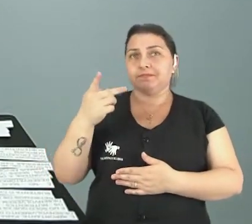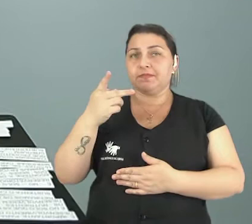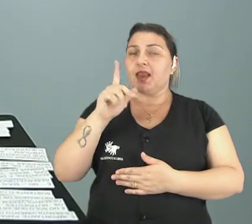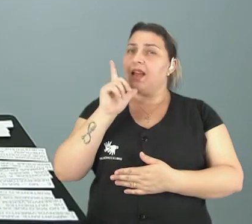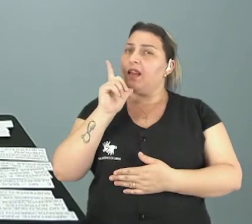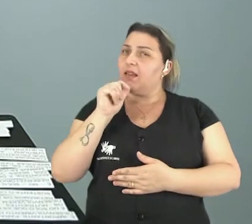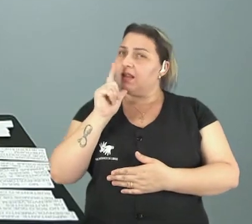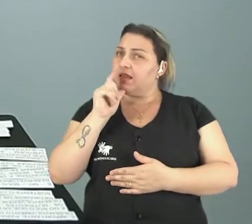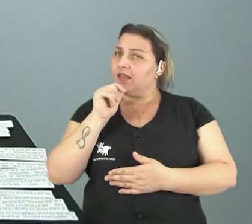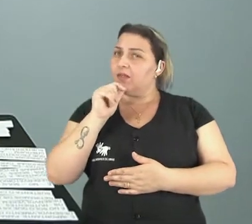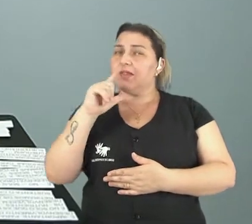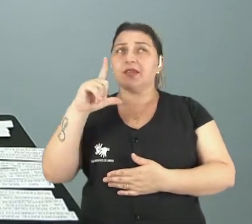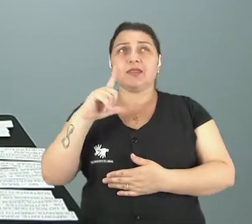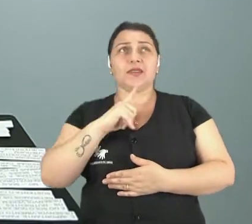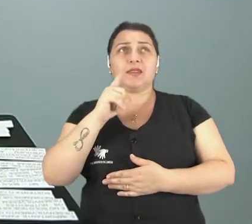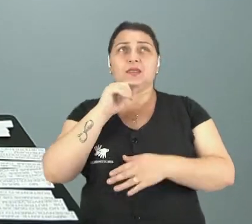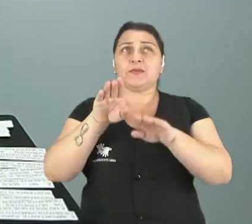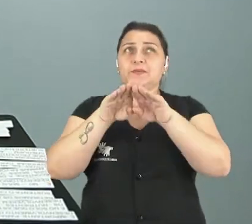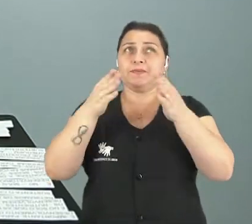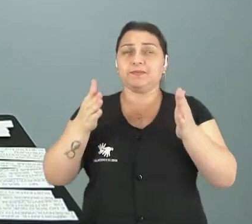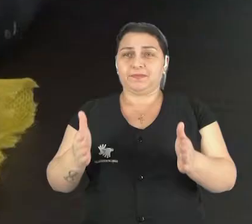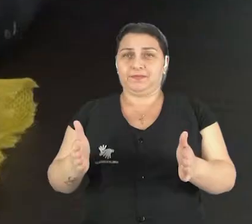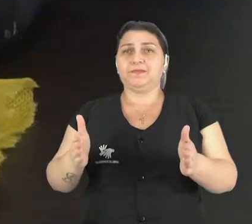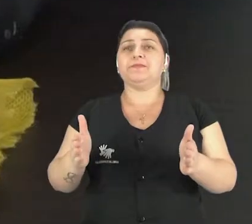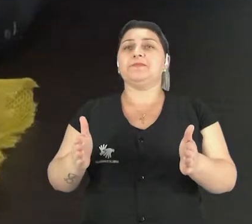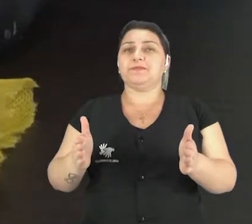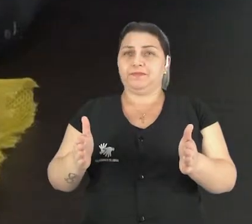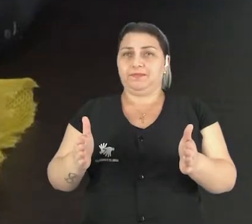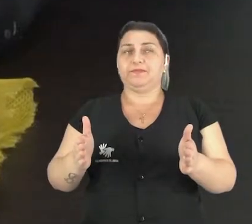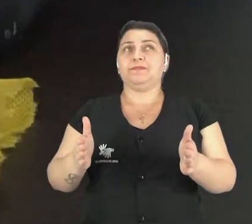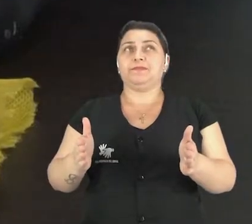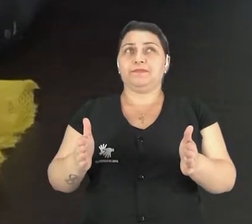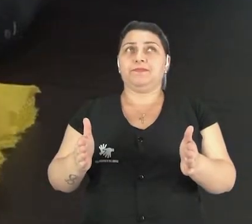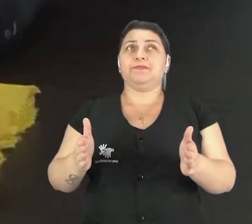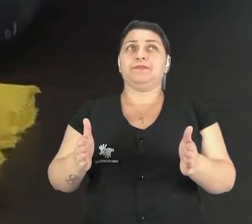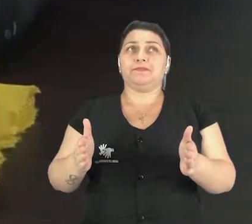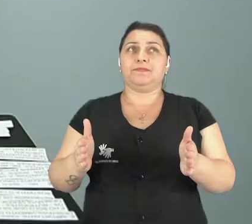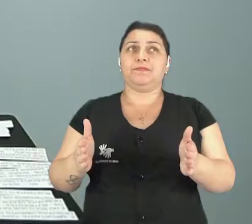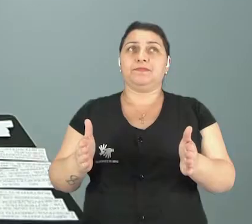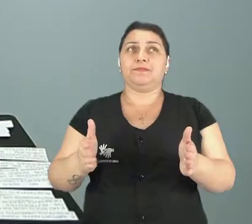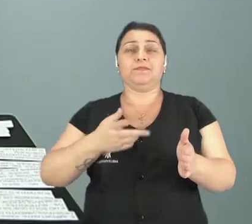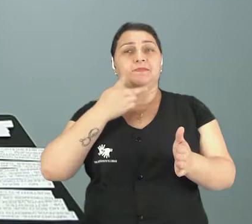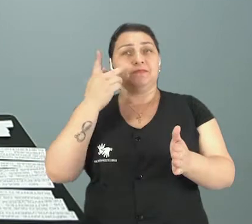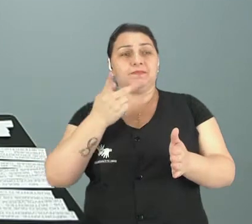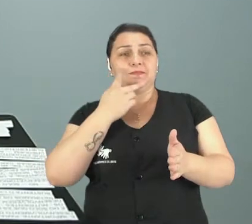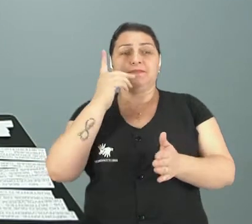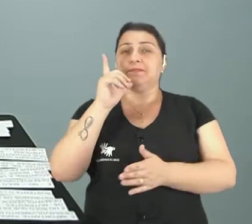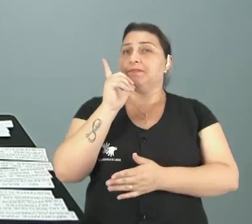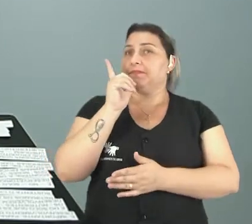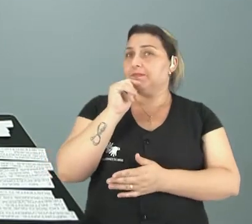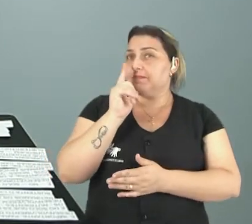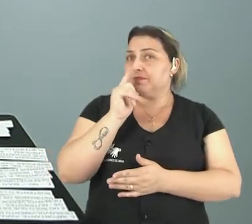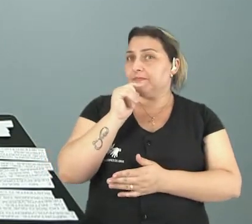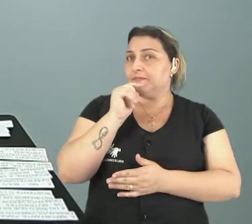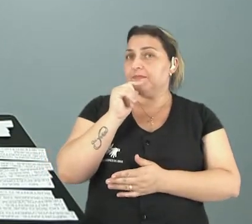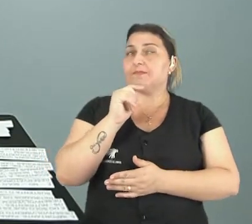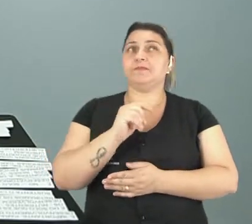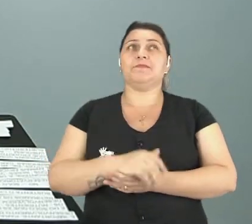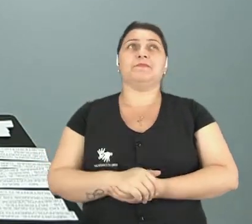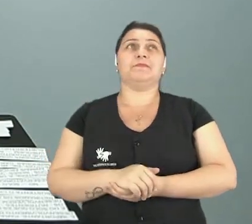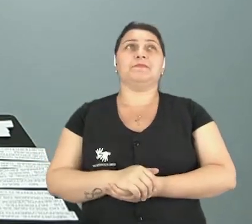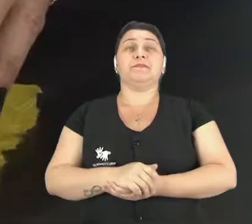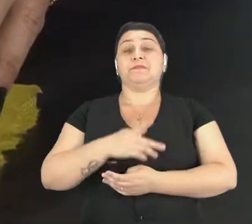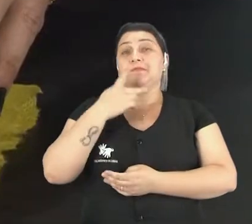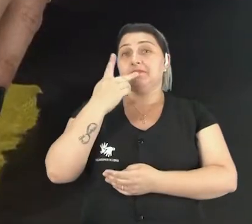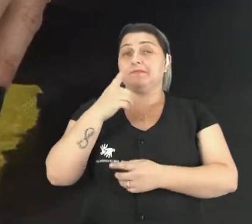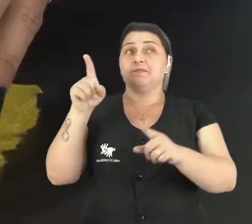a água. Ela tem água na mesa? Isso mesmo, tá? Vamos falar da água e vamos